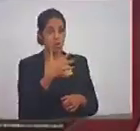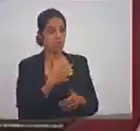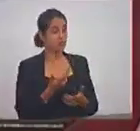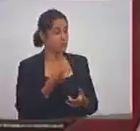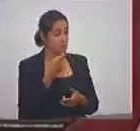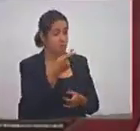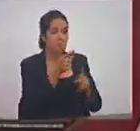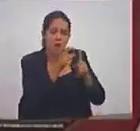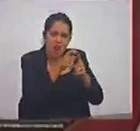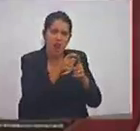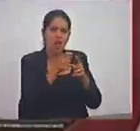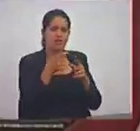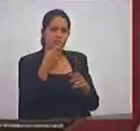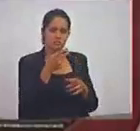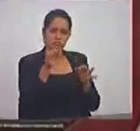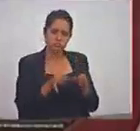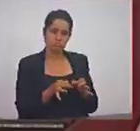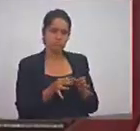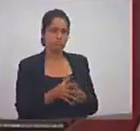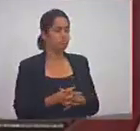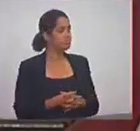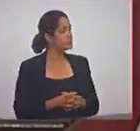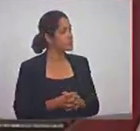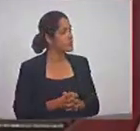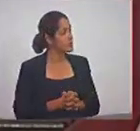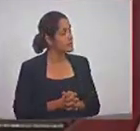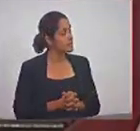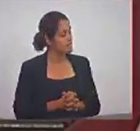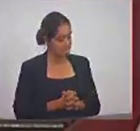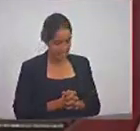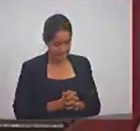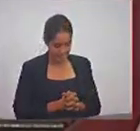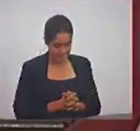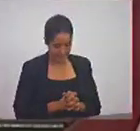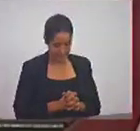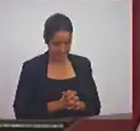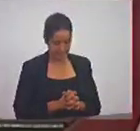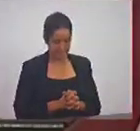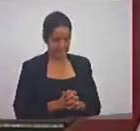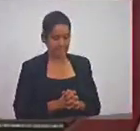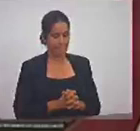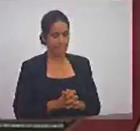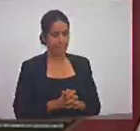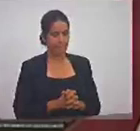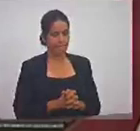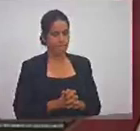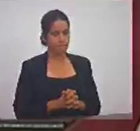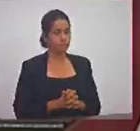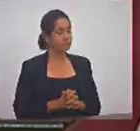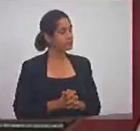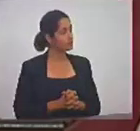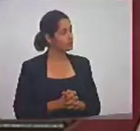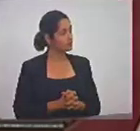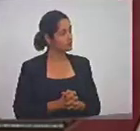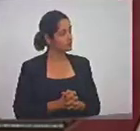começou desvalorizando a Câmara, naquela época, né, com a atitude dele comigo, que foi muito ríspida, muito, muito